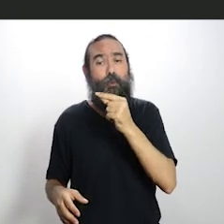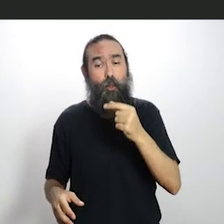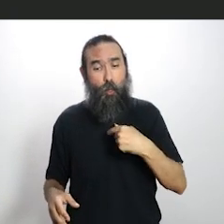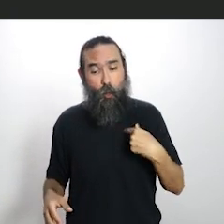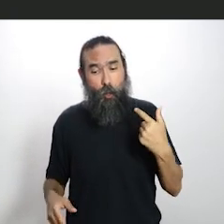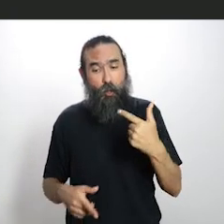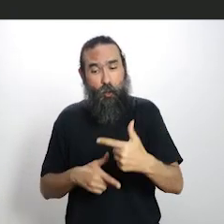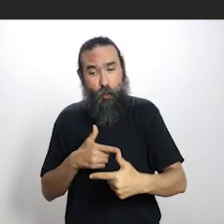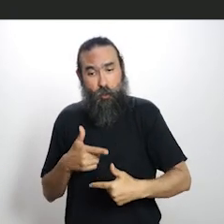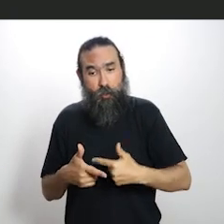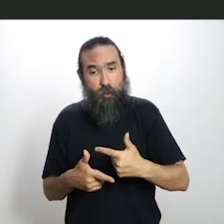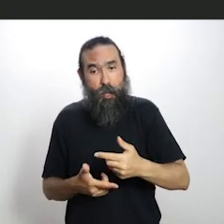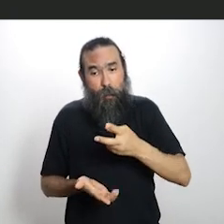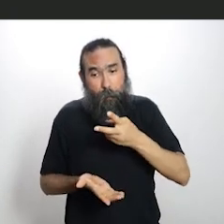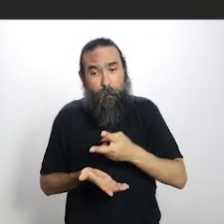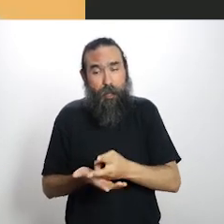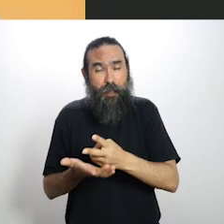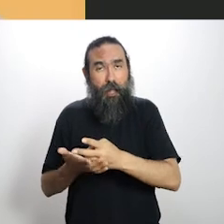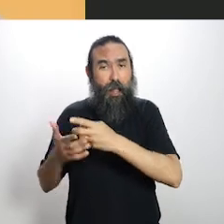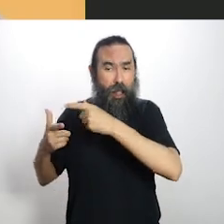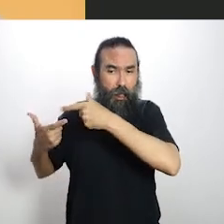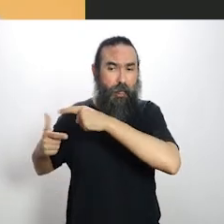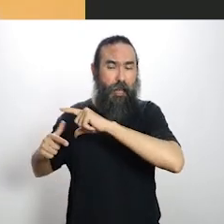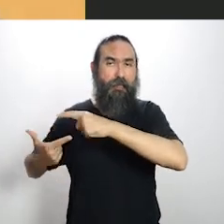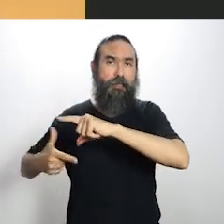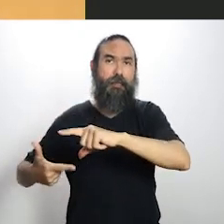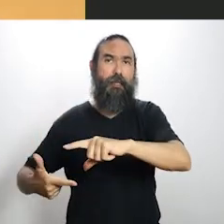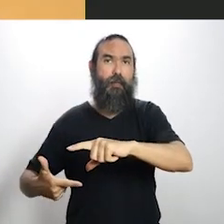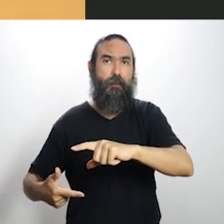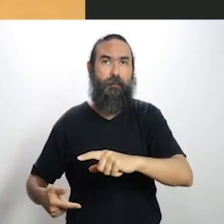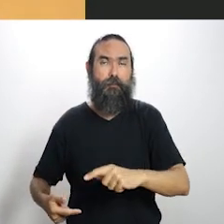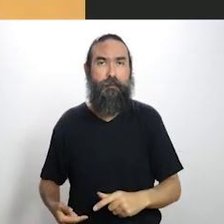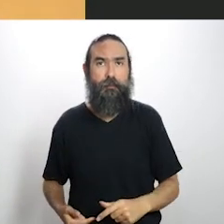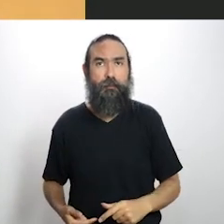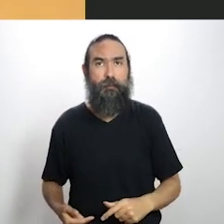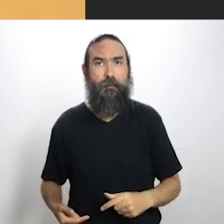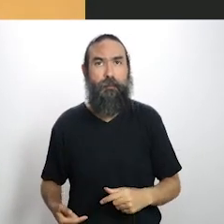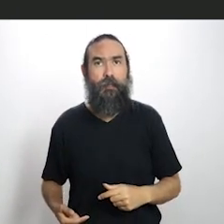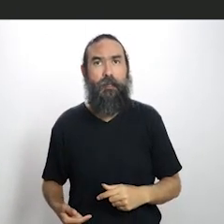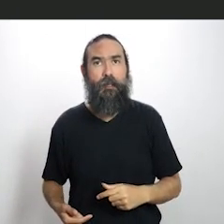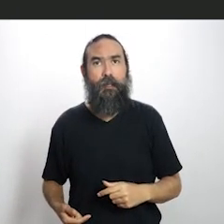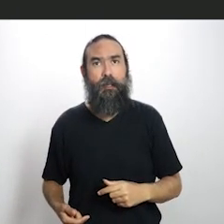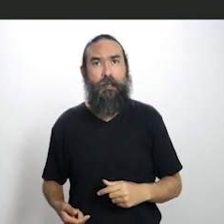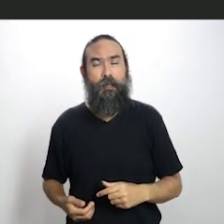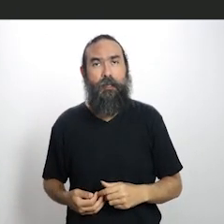e resistindo posso lhe fazer uma pergunta rápida? pode sim